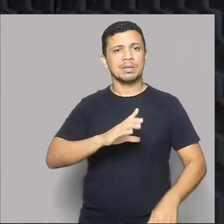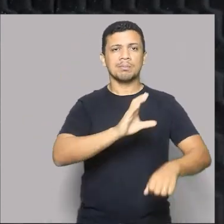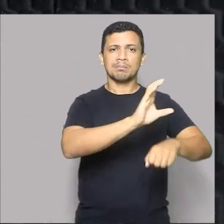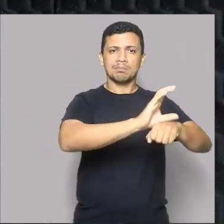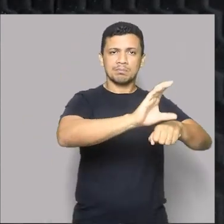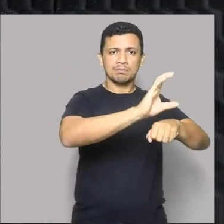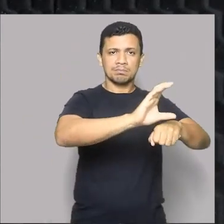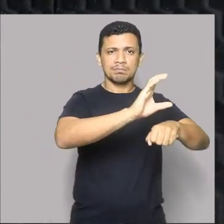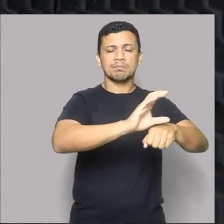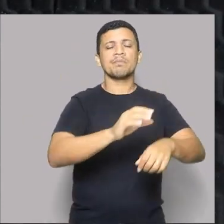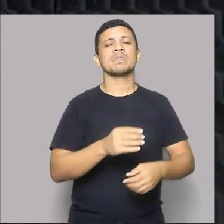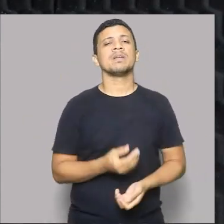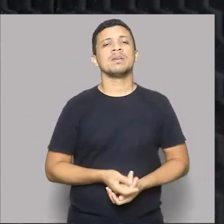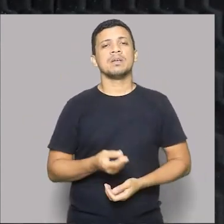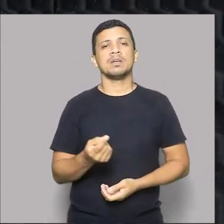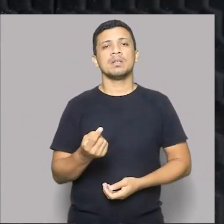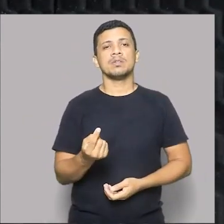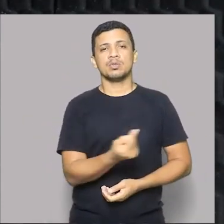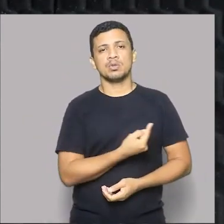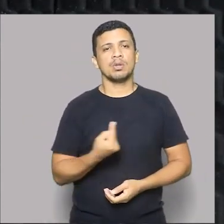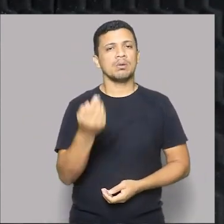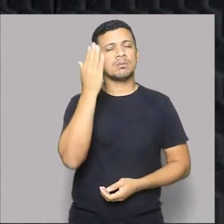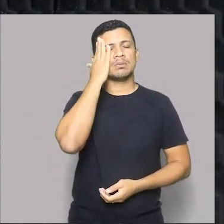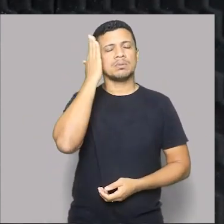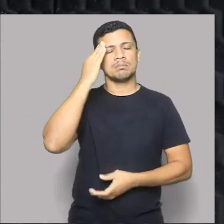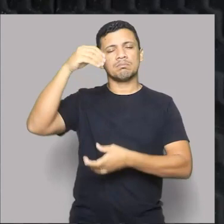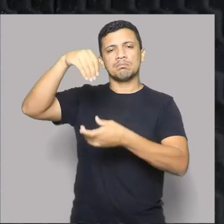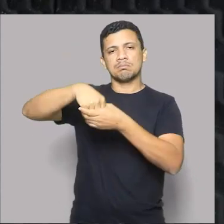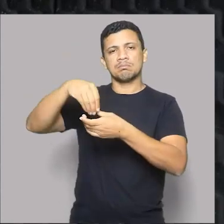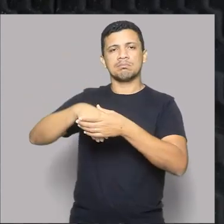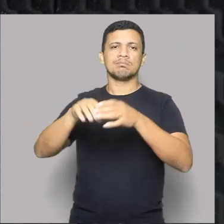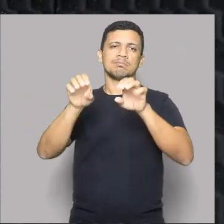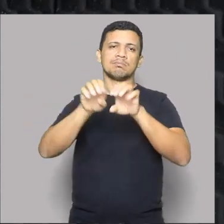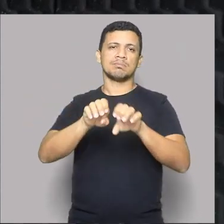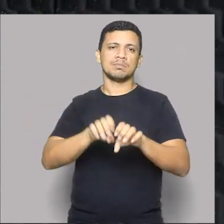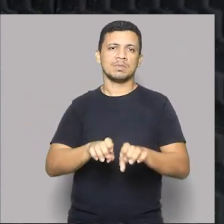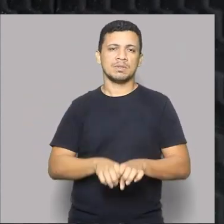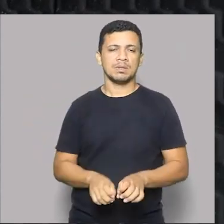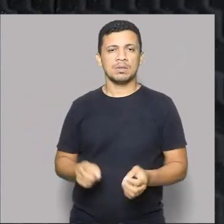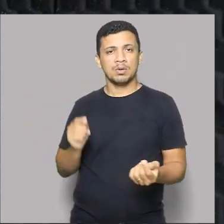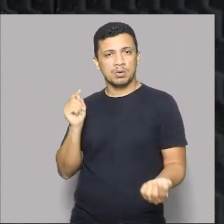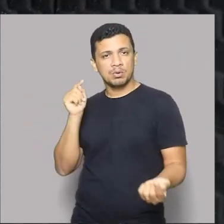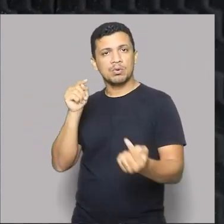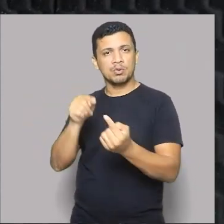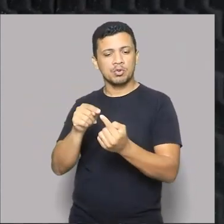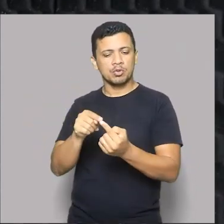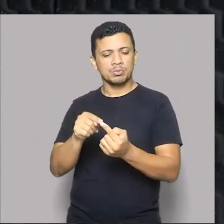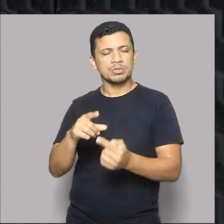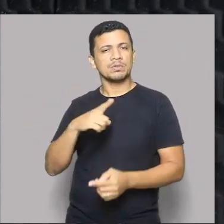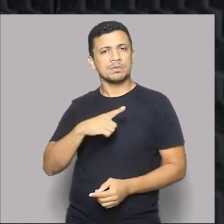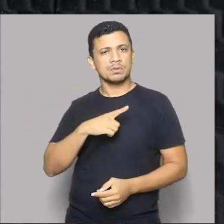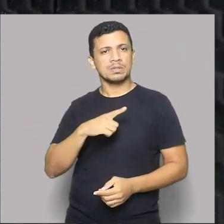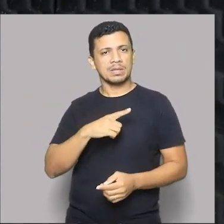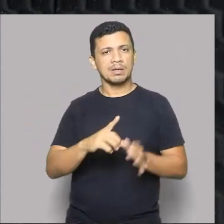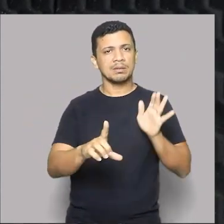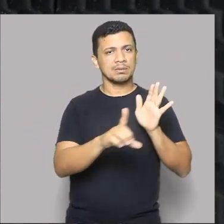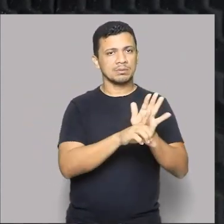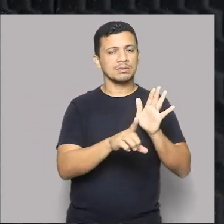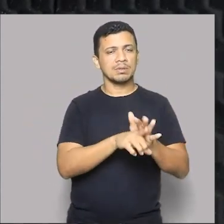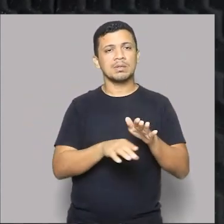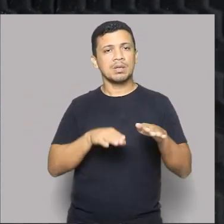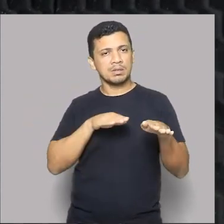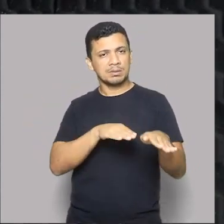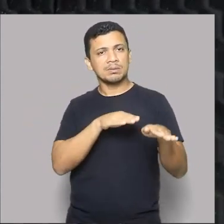ali do que a gente entende por infraestrutura. Então, um dos grandes objetivos, inclusive isso está lá no Código de Trânsito Brasileiro,